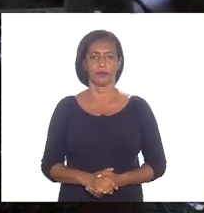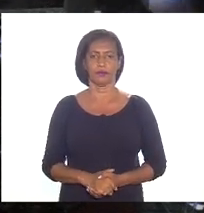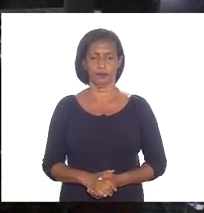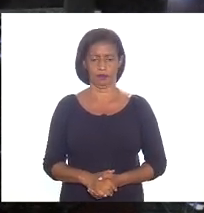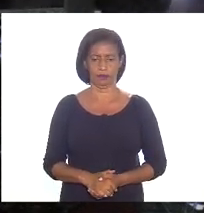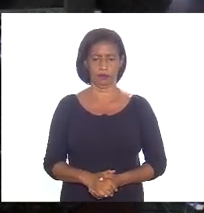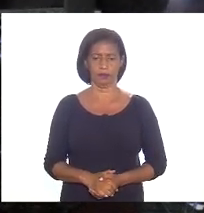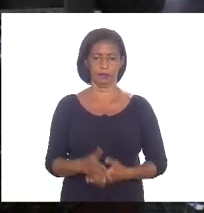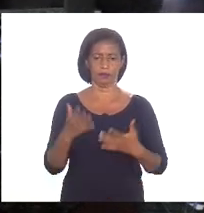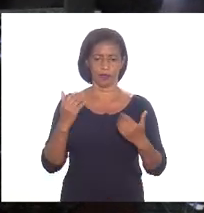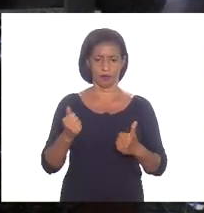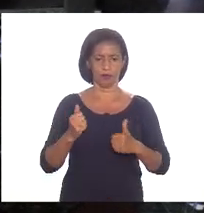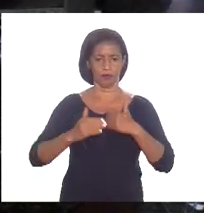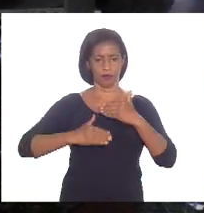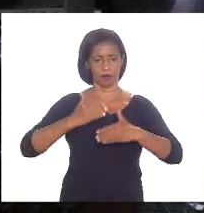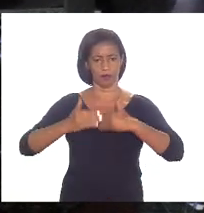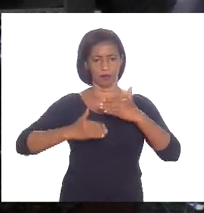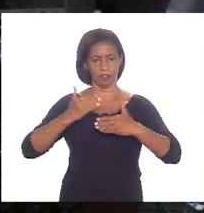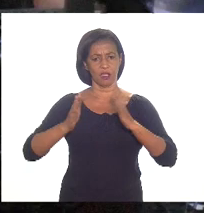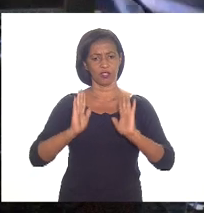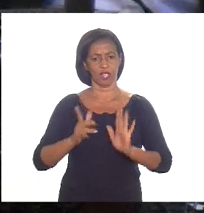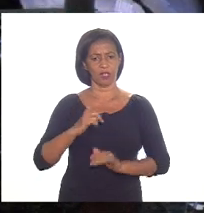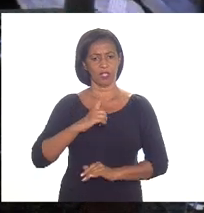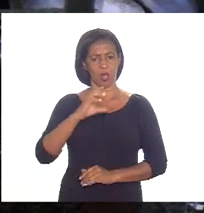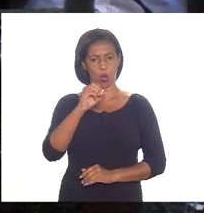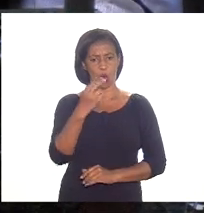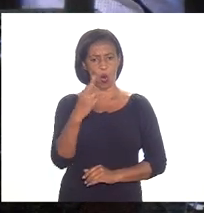Vamos avançar, porque nós temos o quórum suficiente, tia.